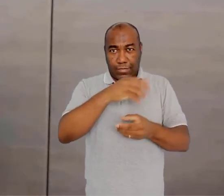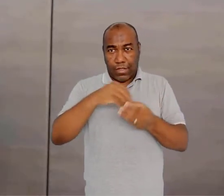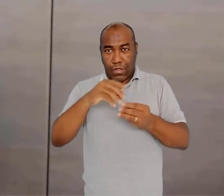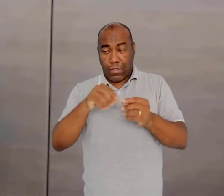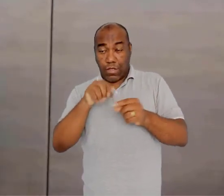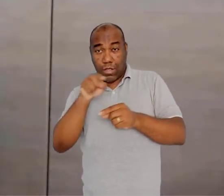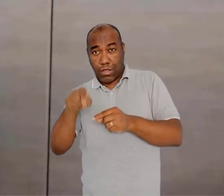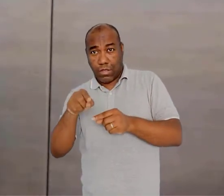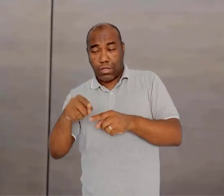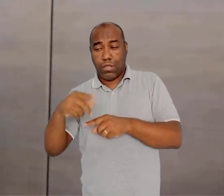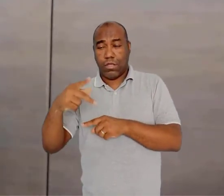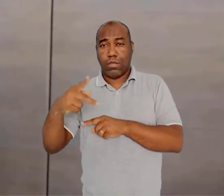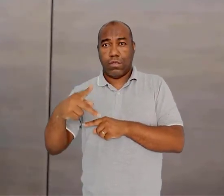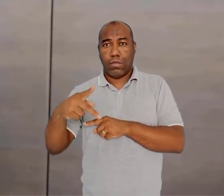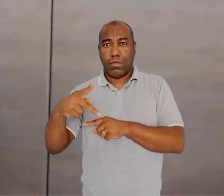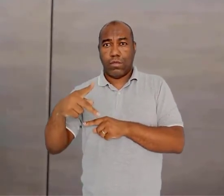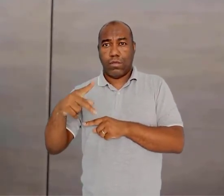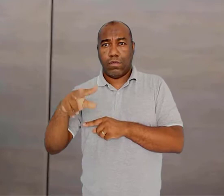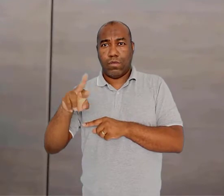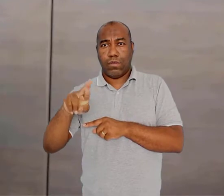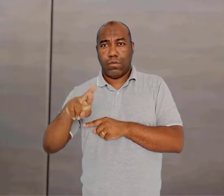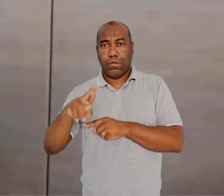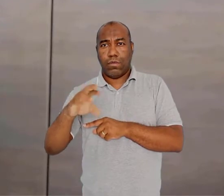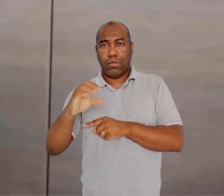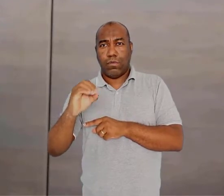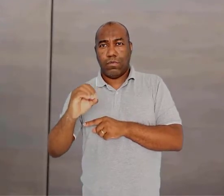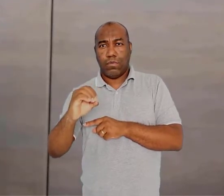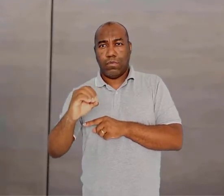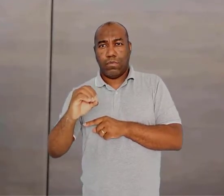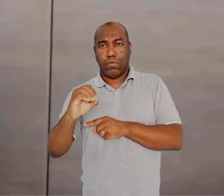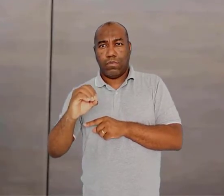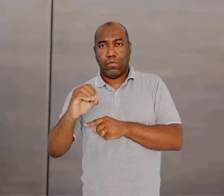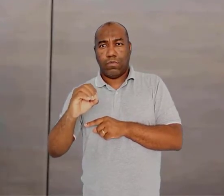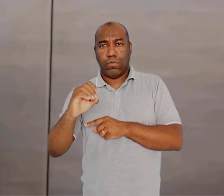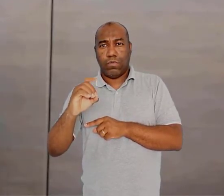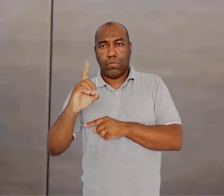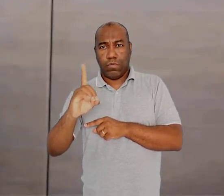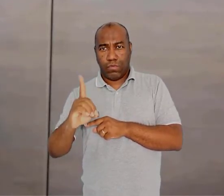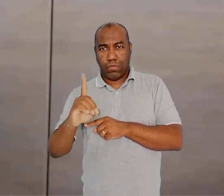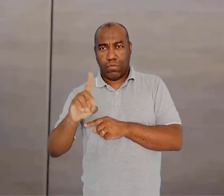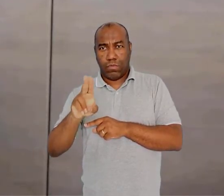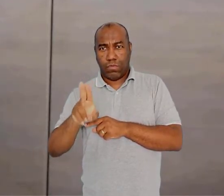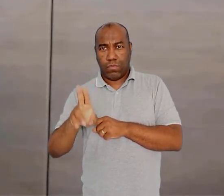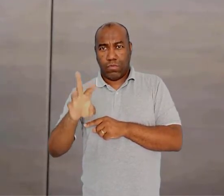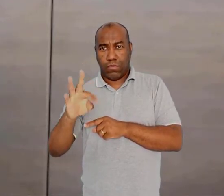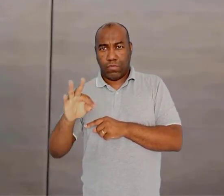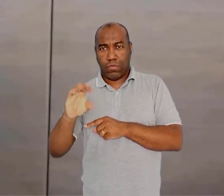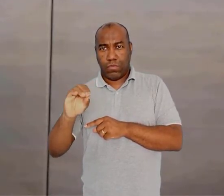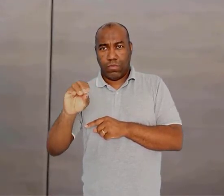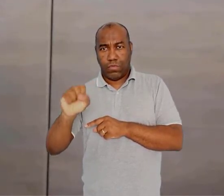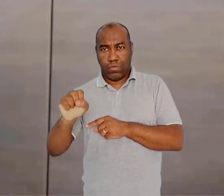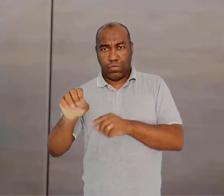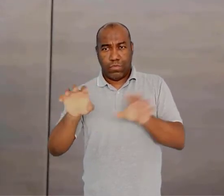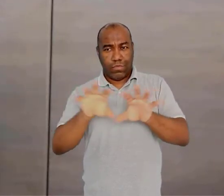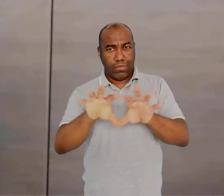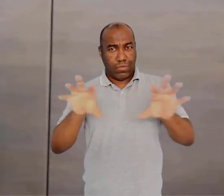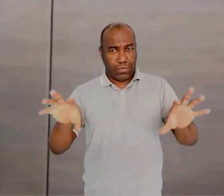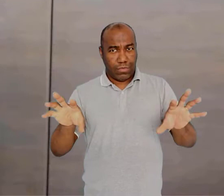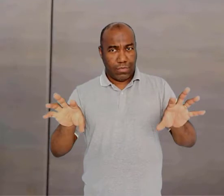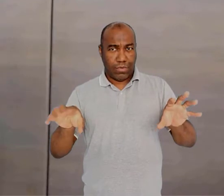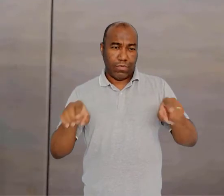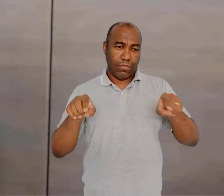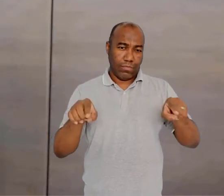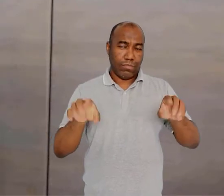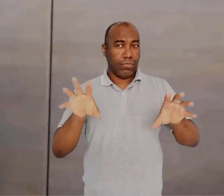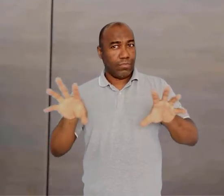calcular produto dividido por reagente. Então, saber que os produtos estão sempre depois da seta e os